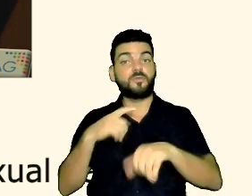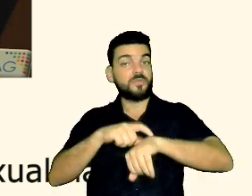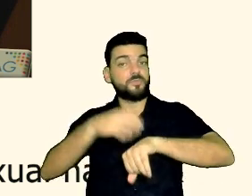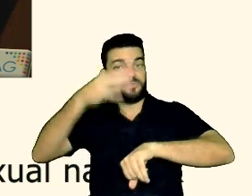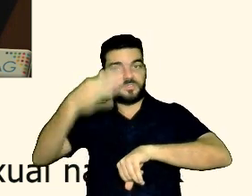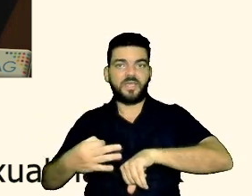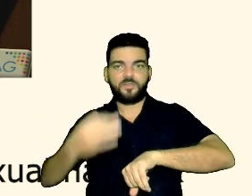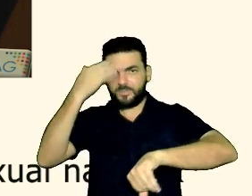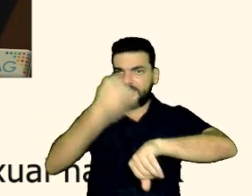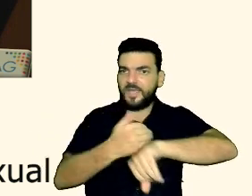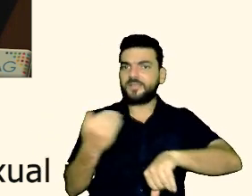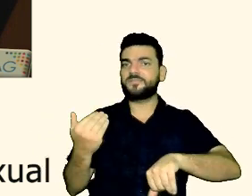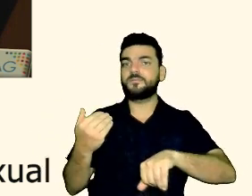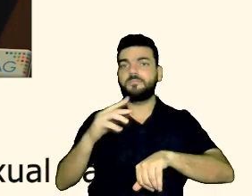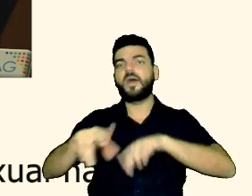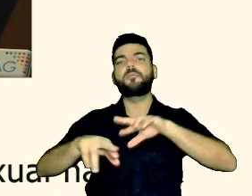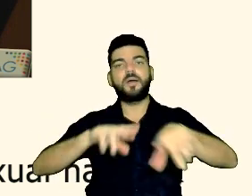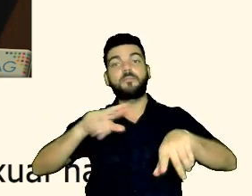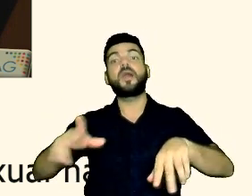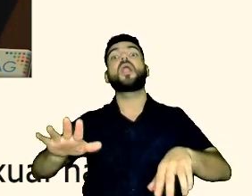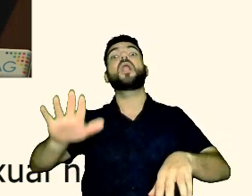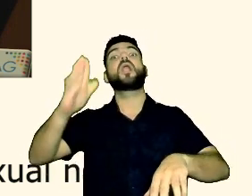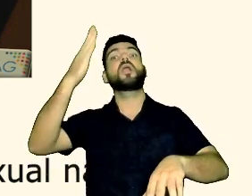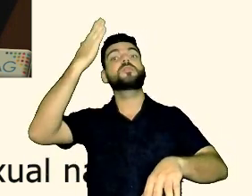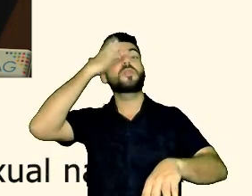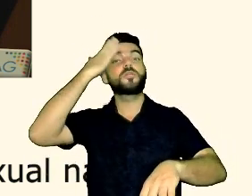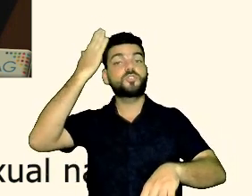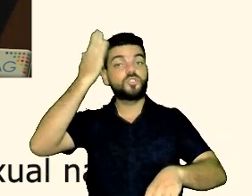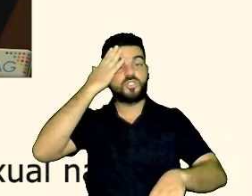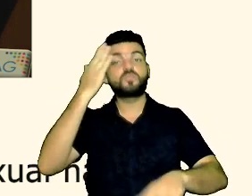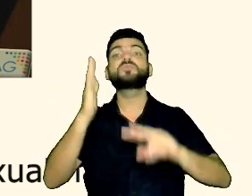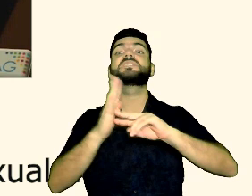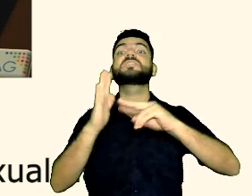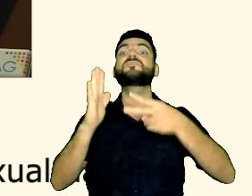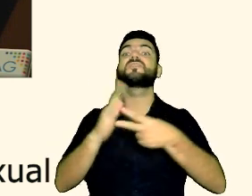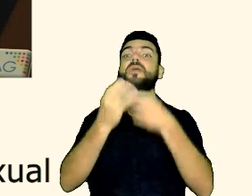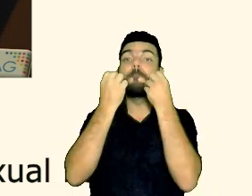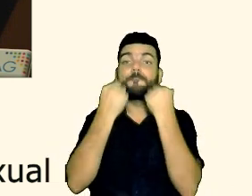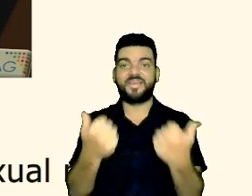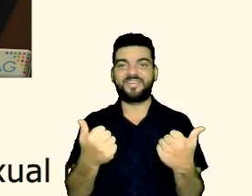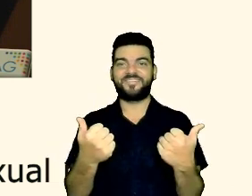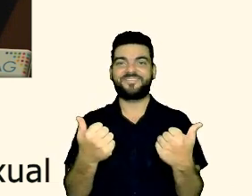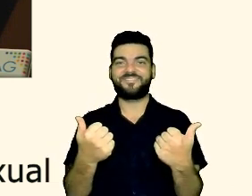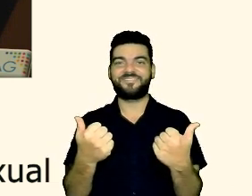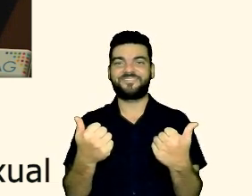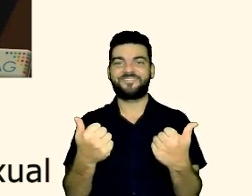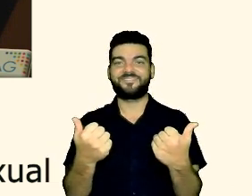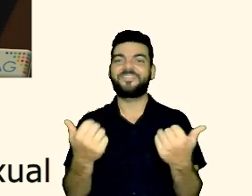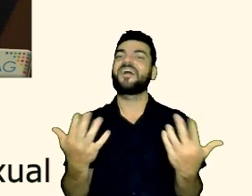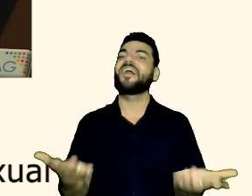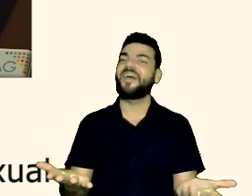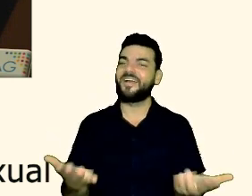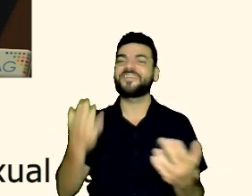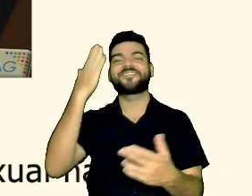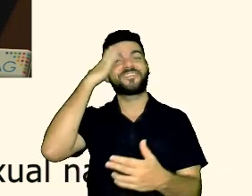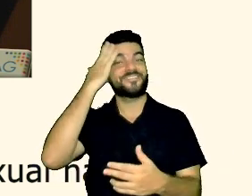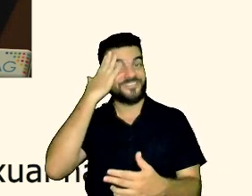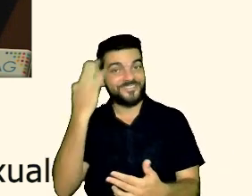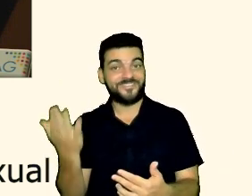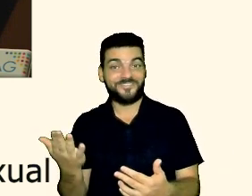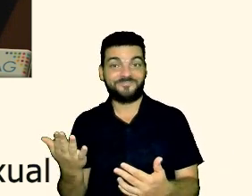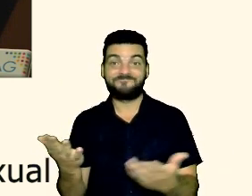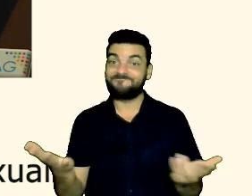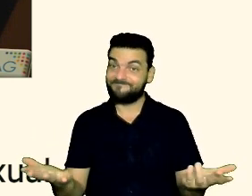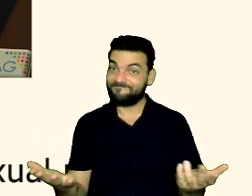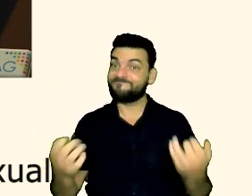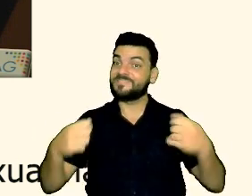que significa ótima para a Jussara, ótima para a Luciana, como exemplo, né? Porque amanhã não estou mais trabalhando